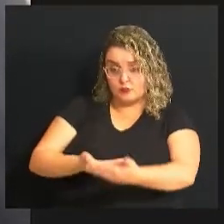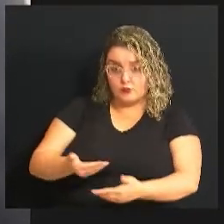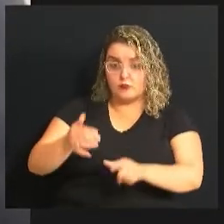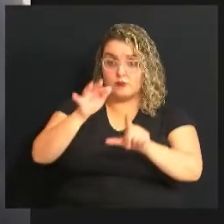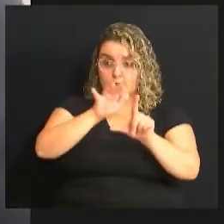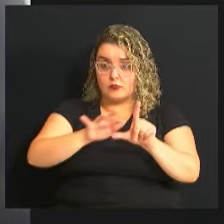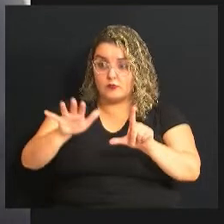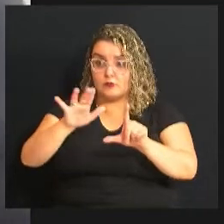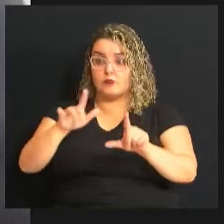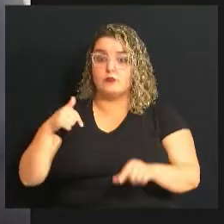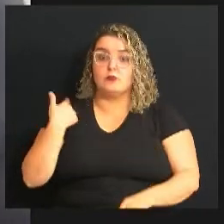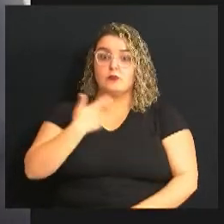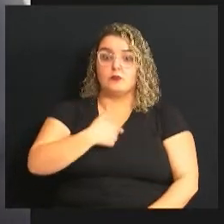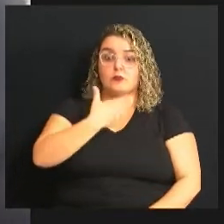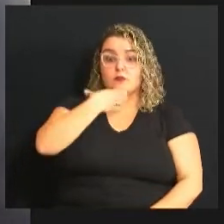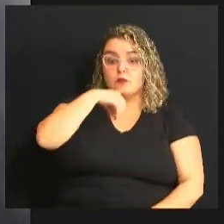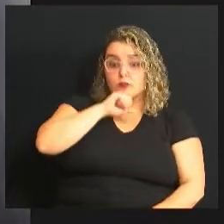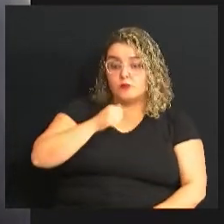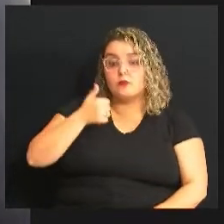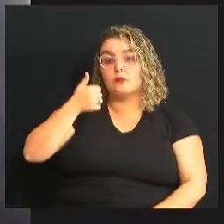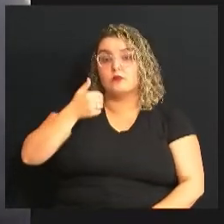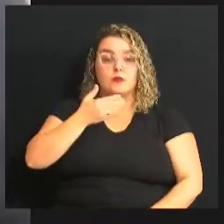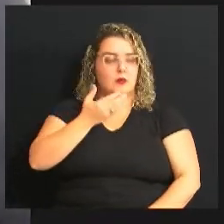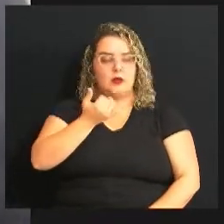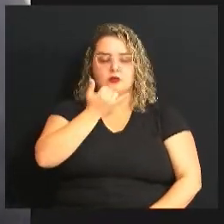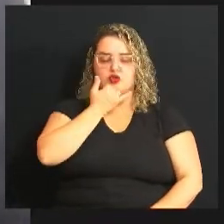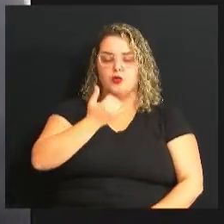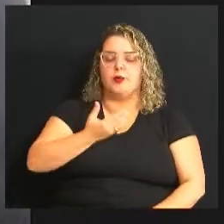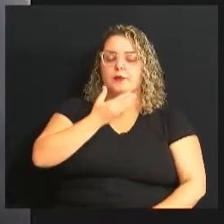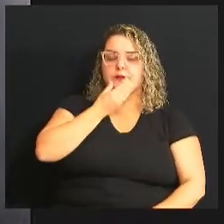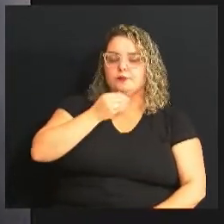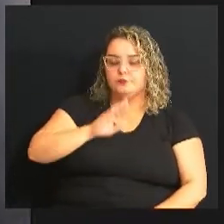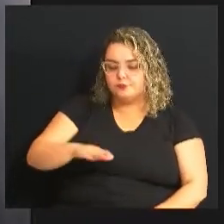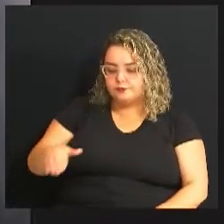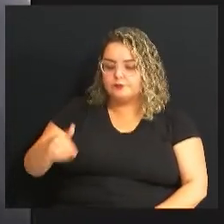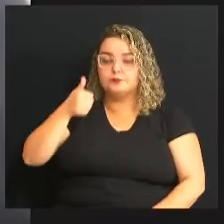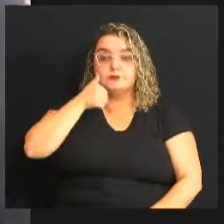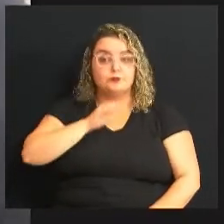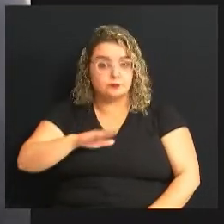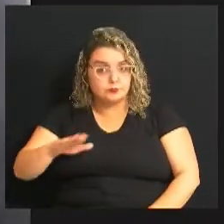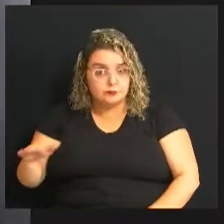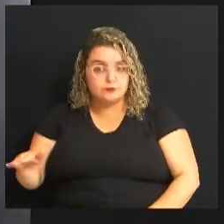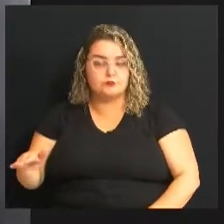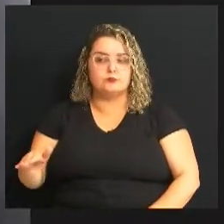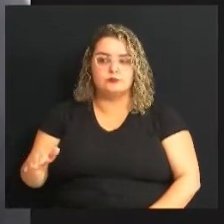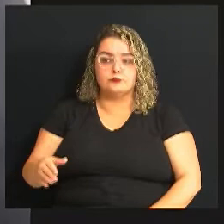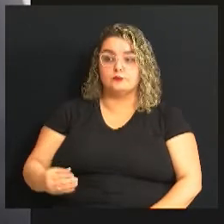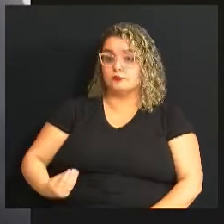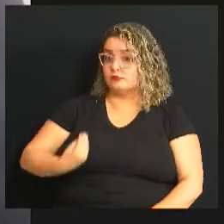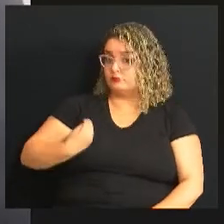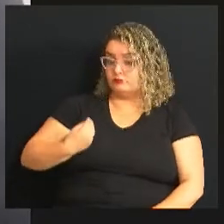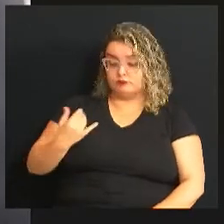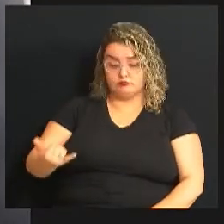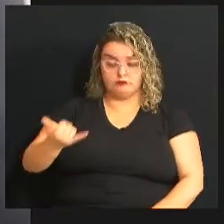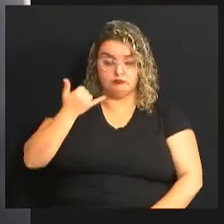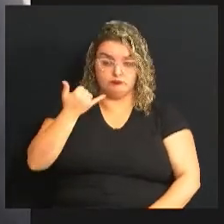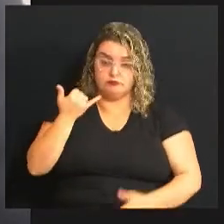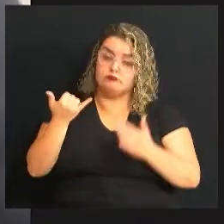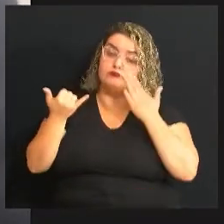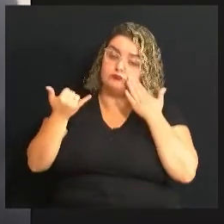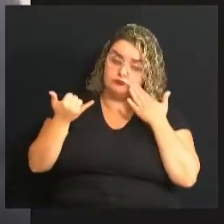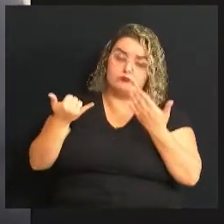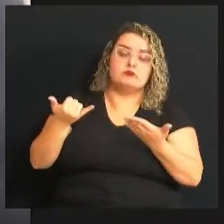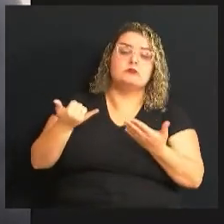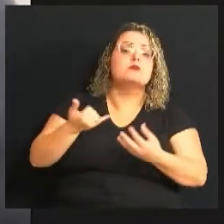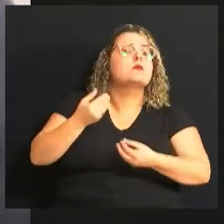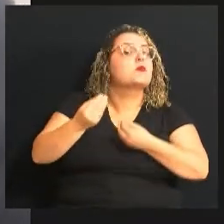meninos e meninas que são nativos digitais, eles vivem com o celular na mão, a gente sabe disso. Como